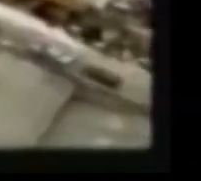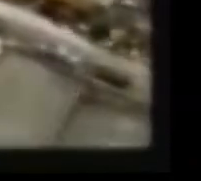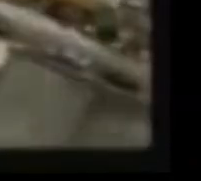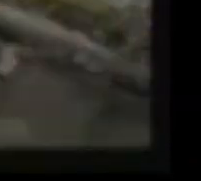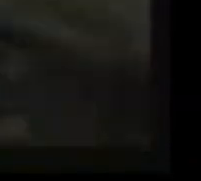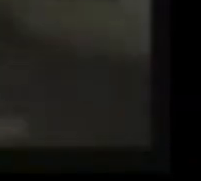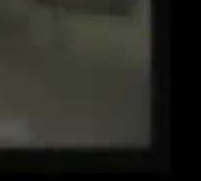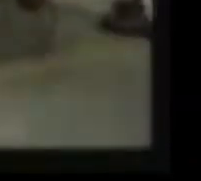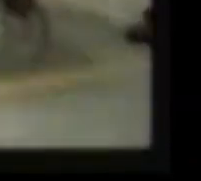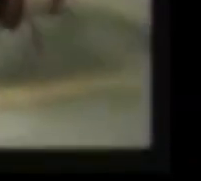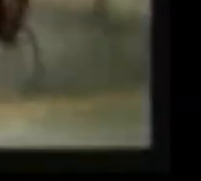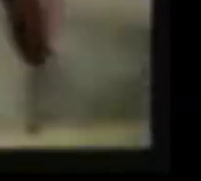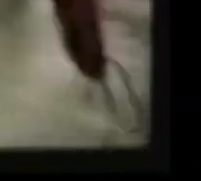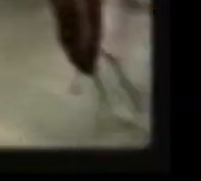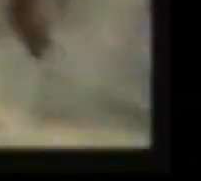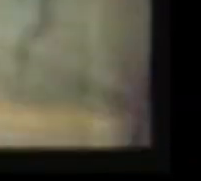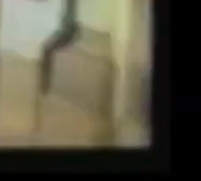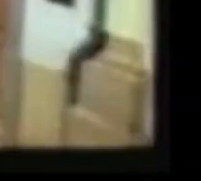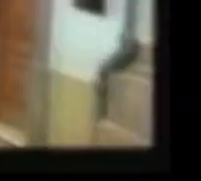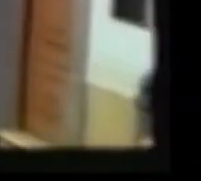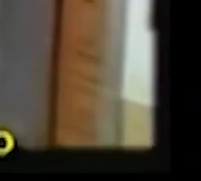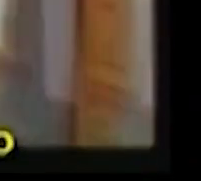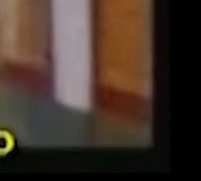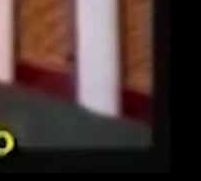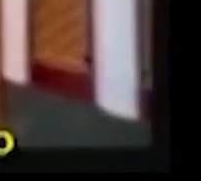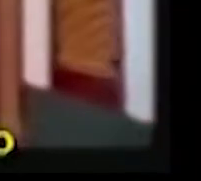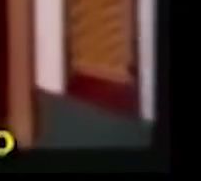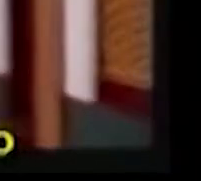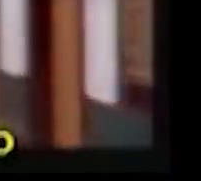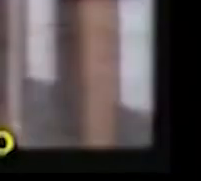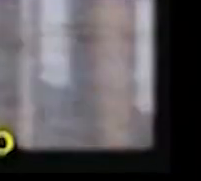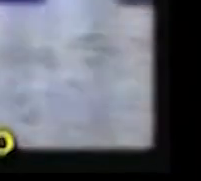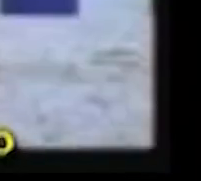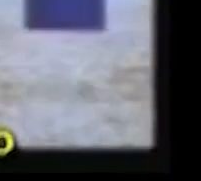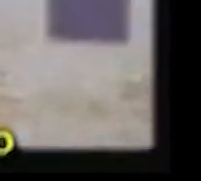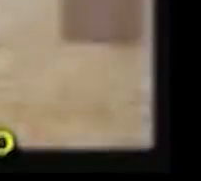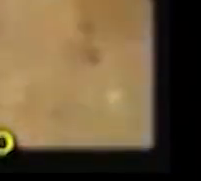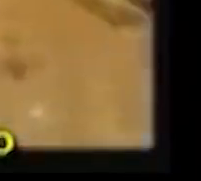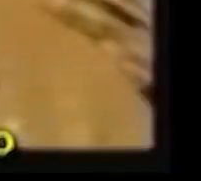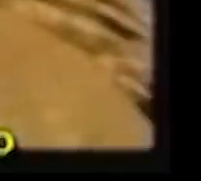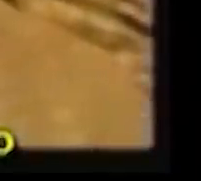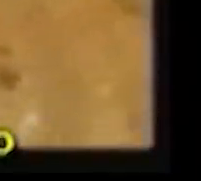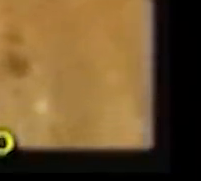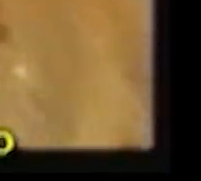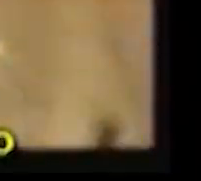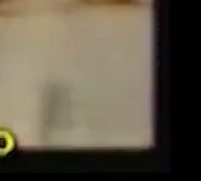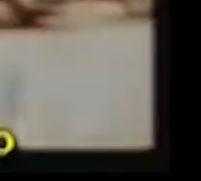Se Deus for nosso Senhor.